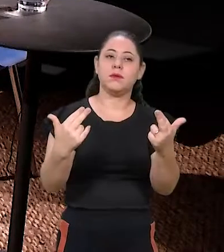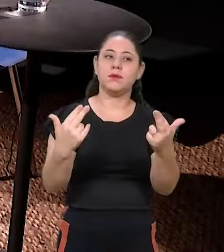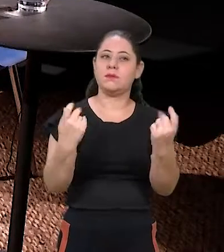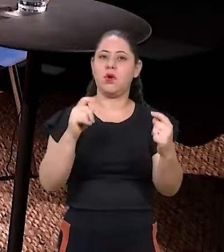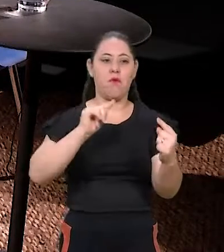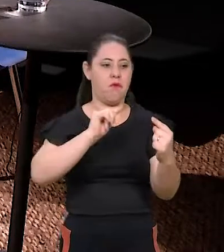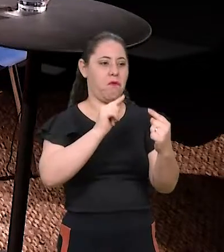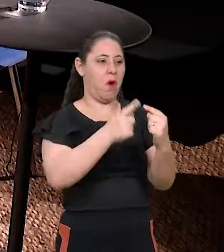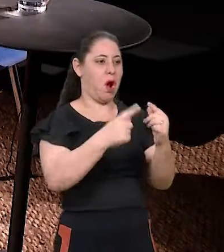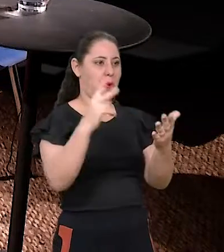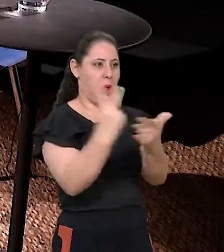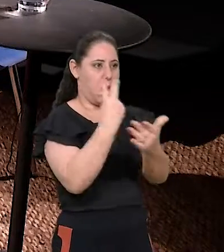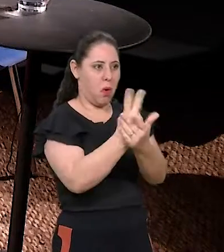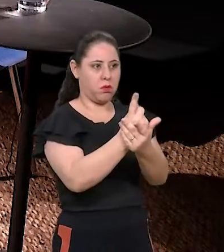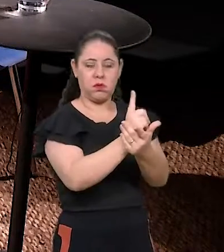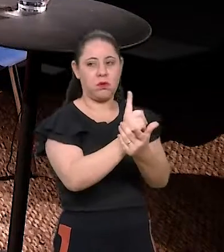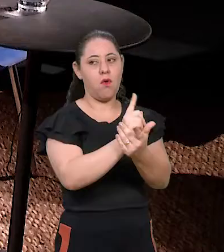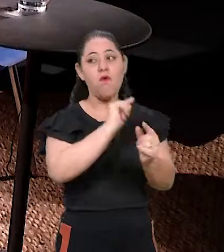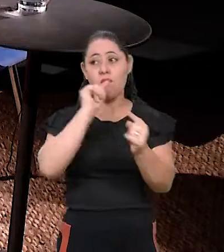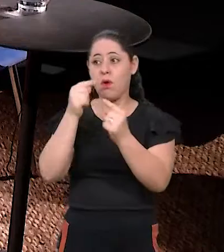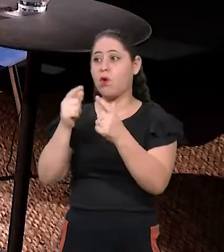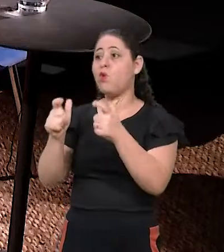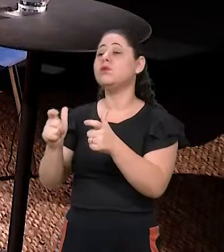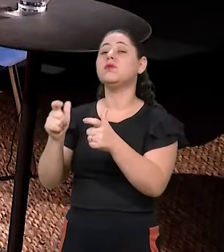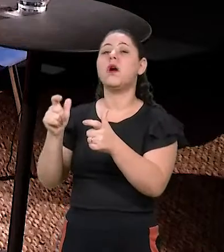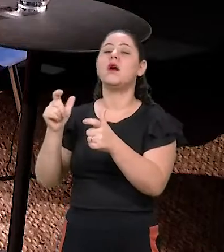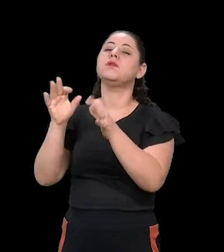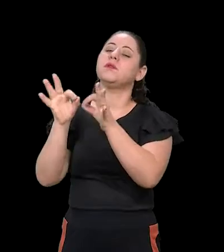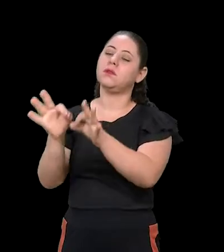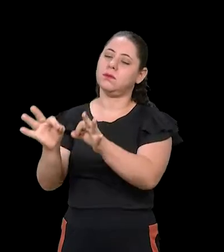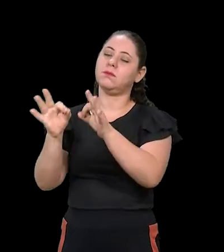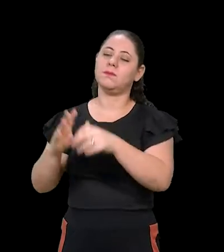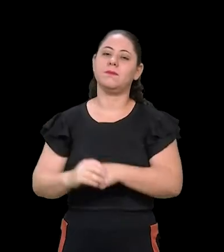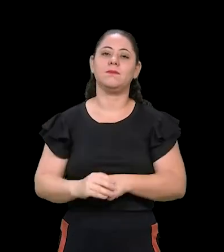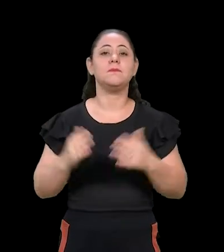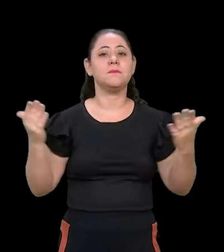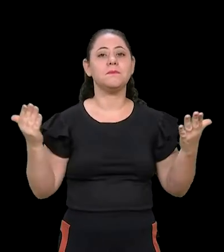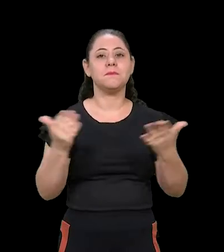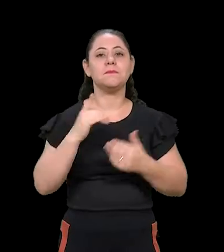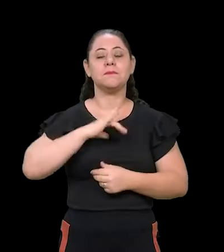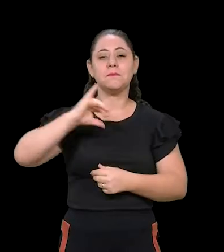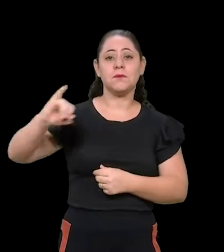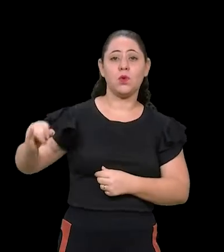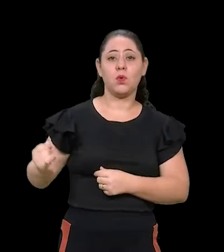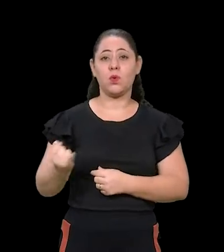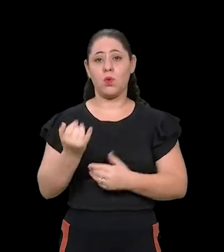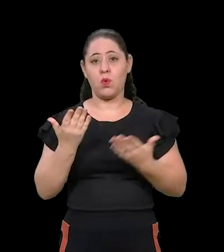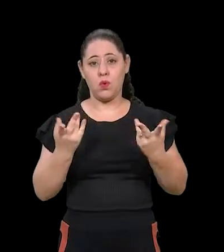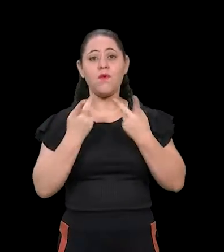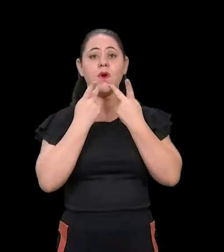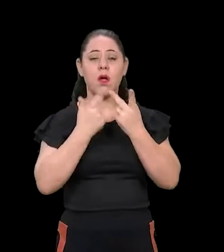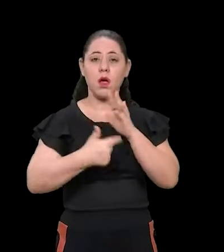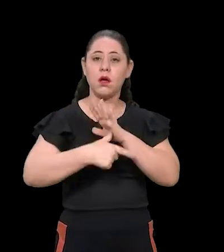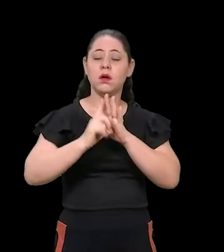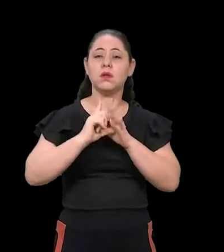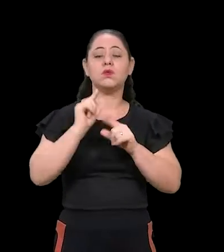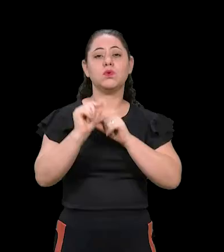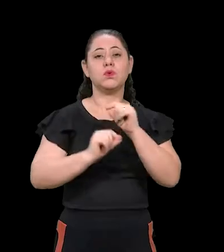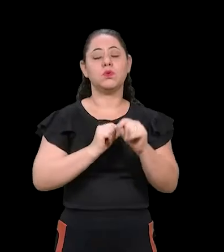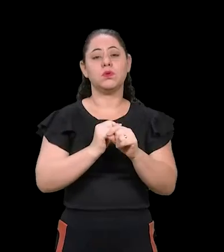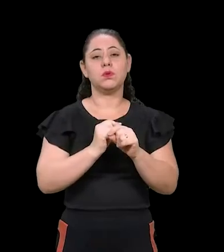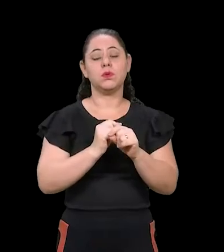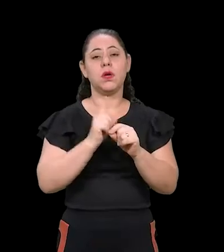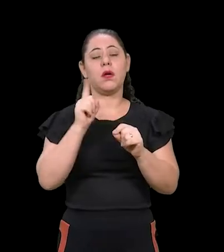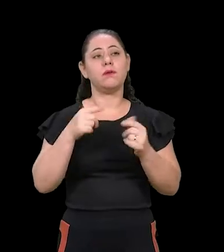lado. Nós temos que focar nos acertos, né? E hoje a gente tem uma oportunidade. Você até falou um pouquinho antes daquela questão